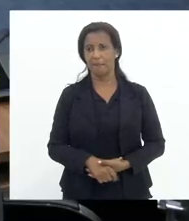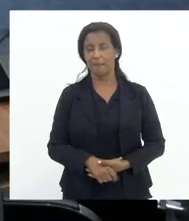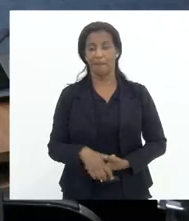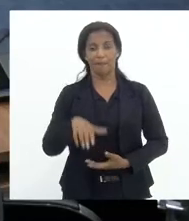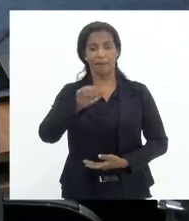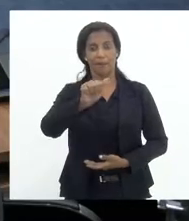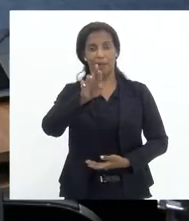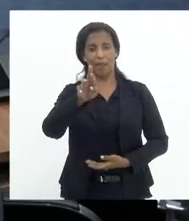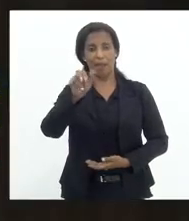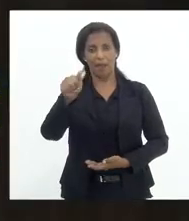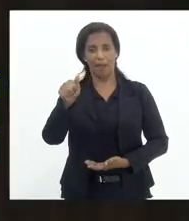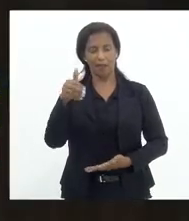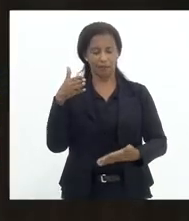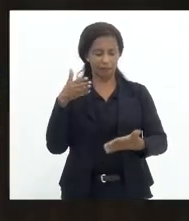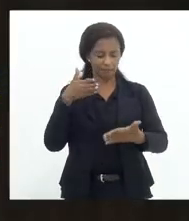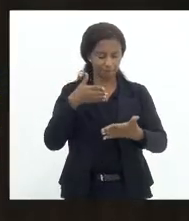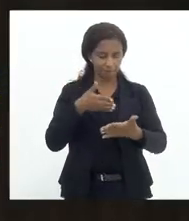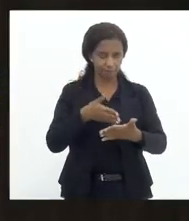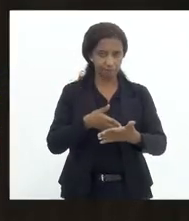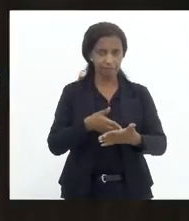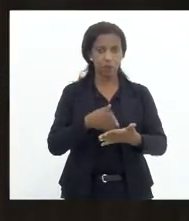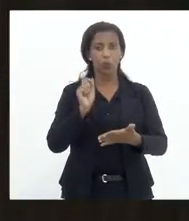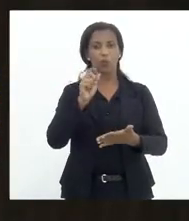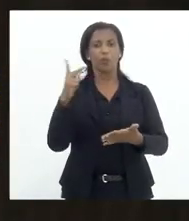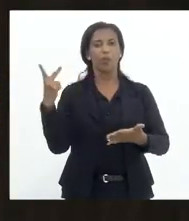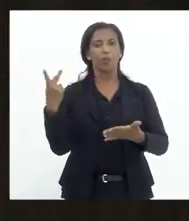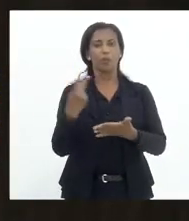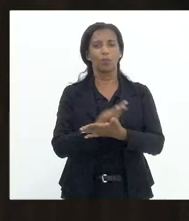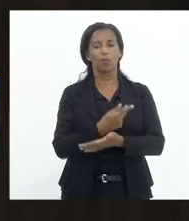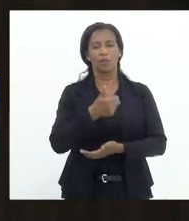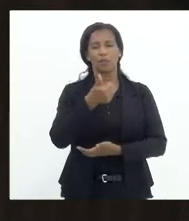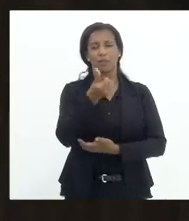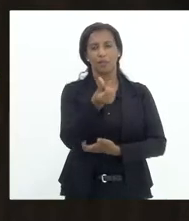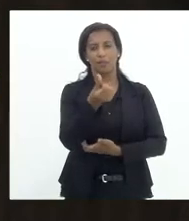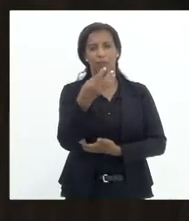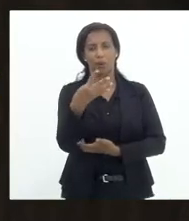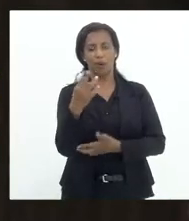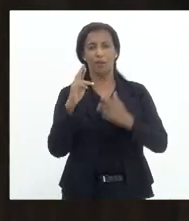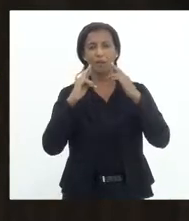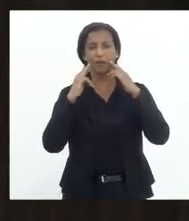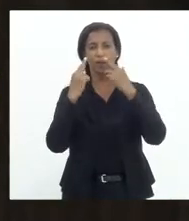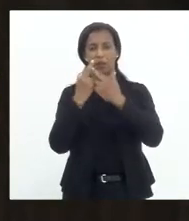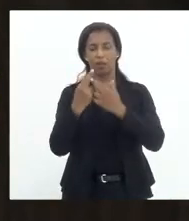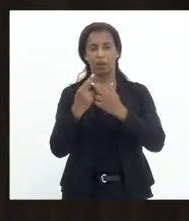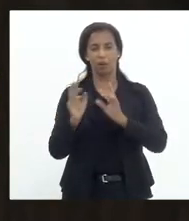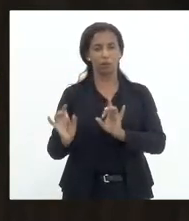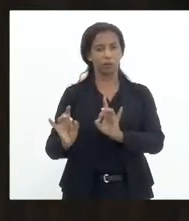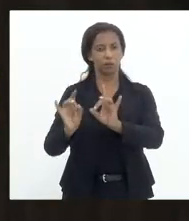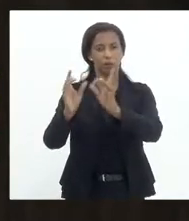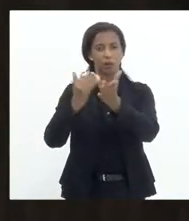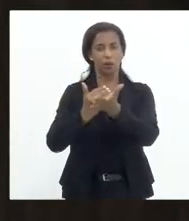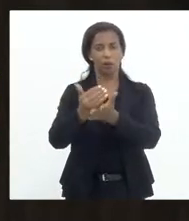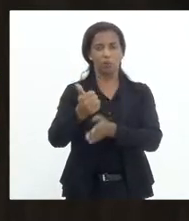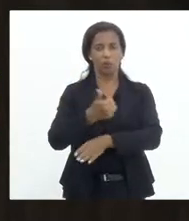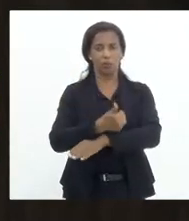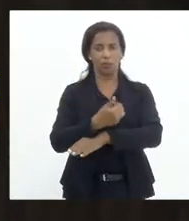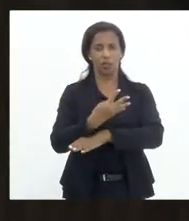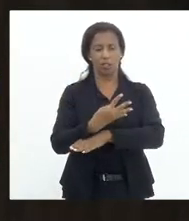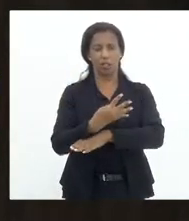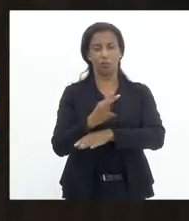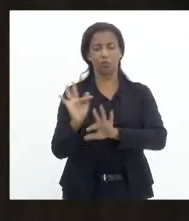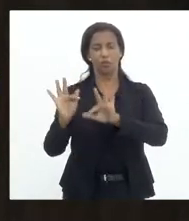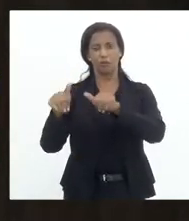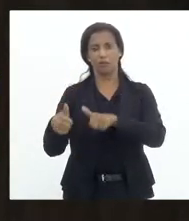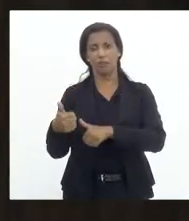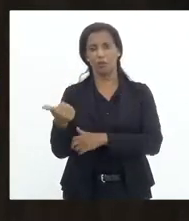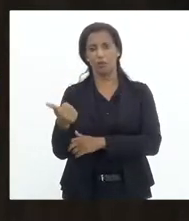tá reflete com exatidão o ocorrido na 64ª sessão ordinária que iniciada às 14horas